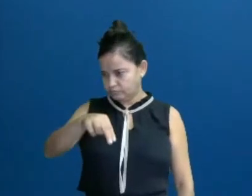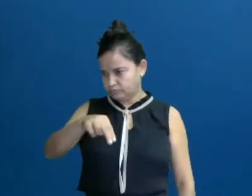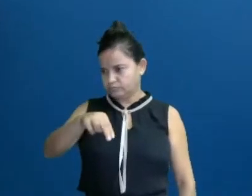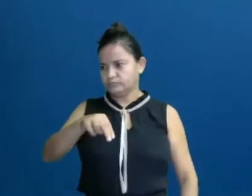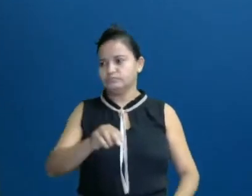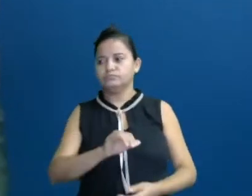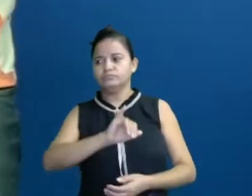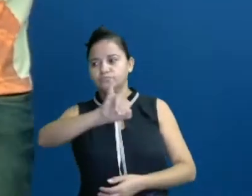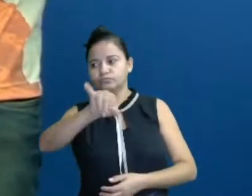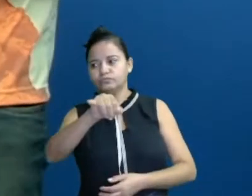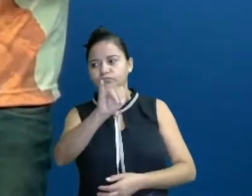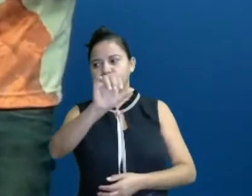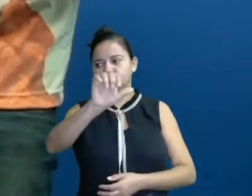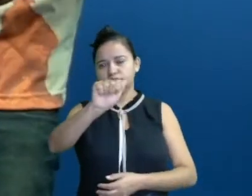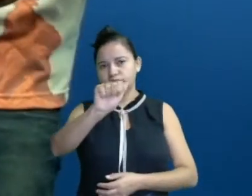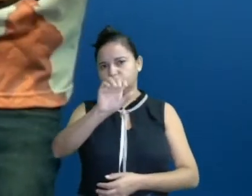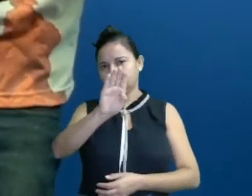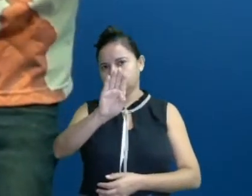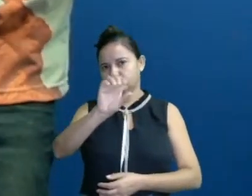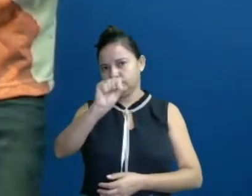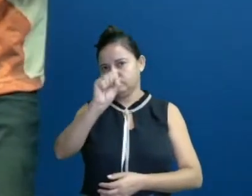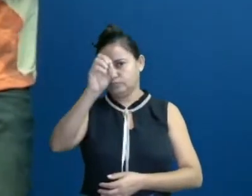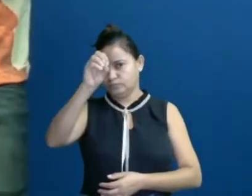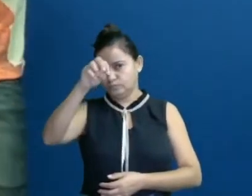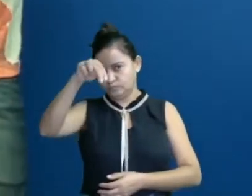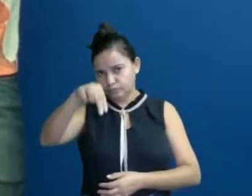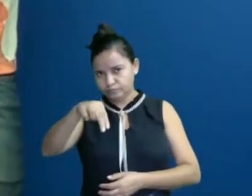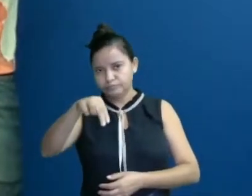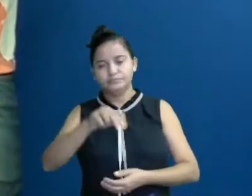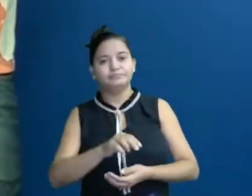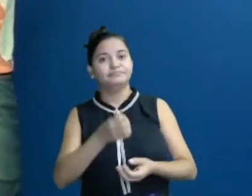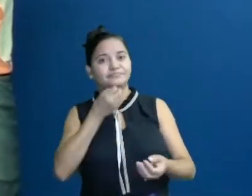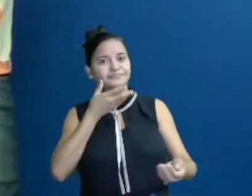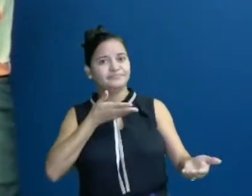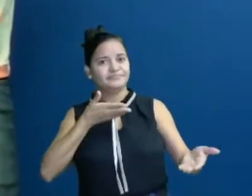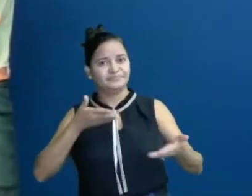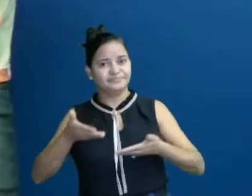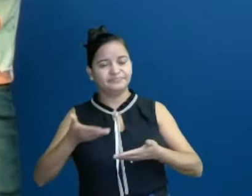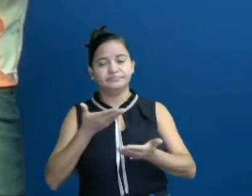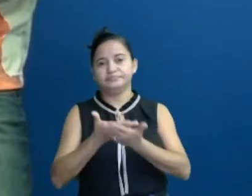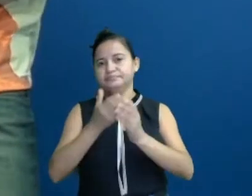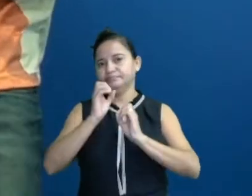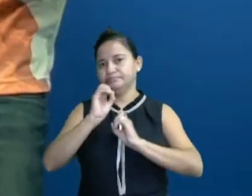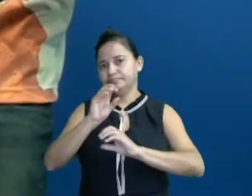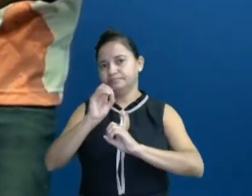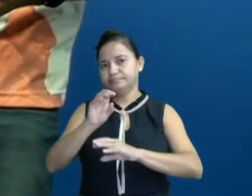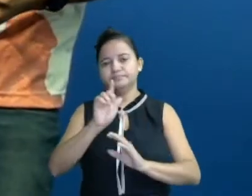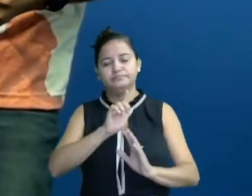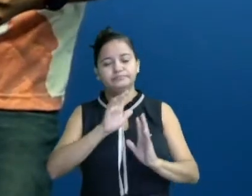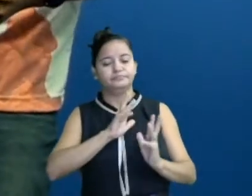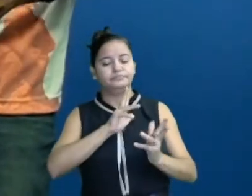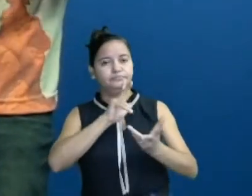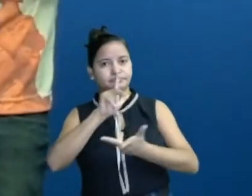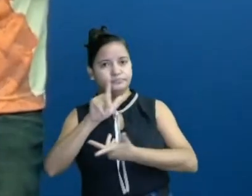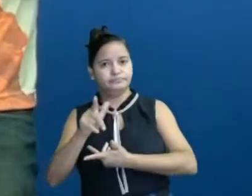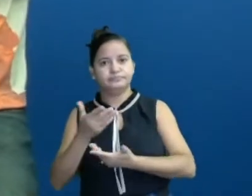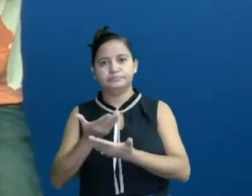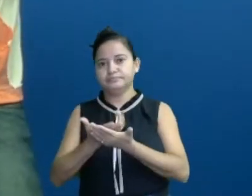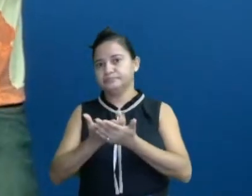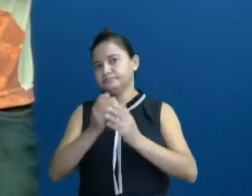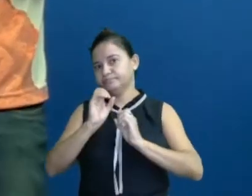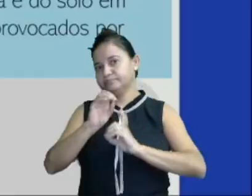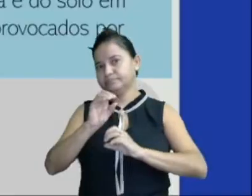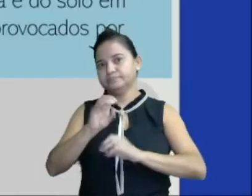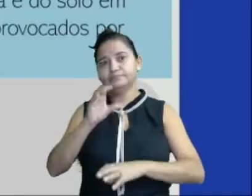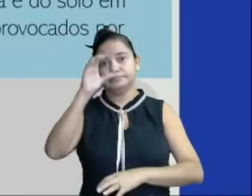Meus caros alunos do quarto ano, sejam bem-vindos a mais uma aula de Geografia. Nessa nossa aula de hoje, a gente vai aprender